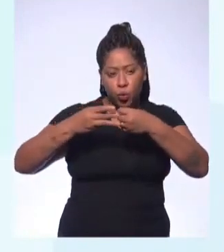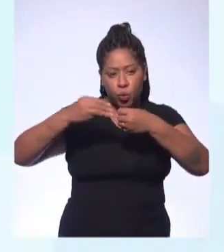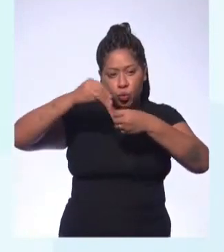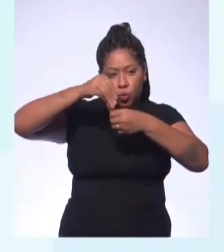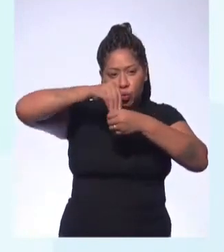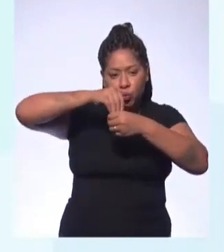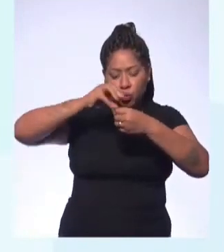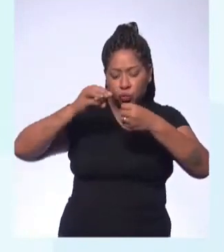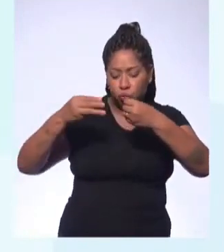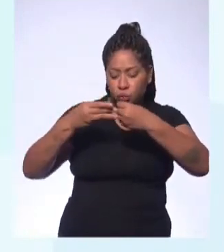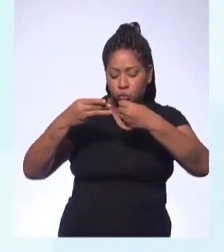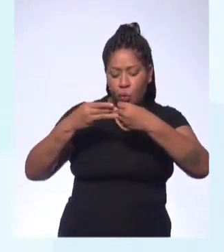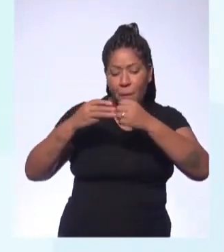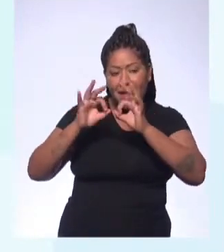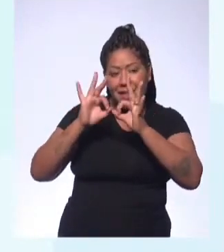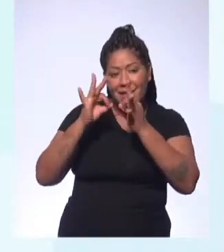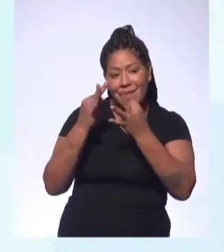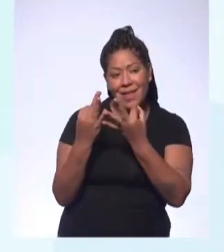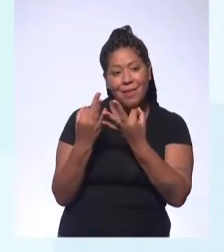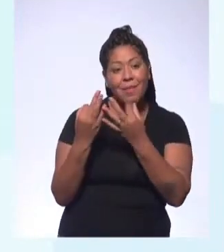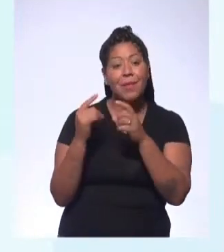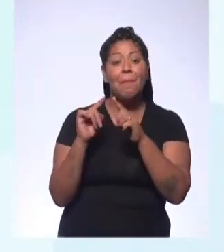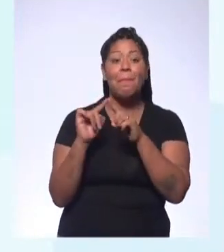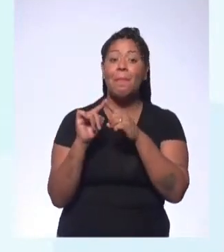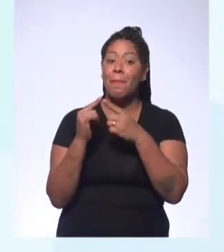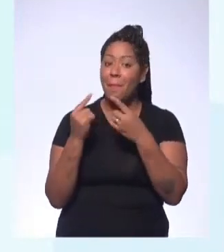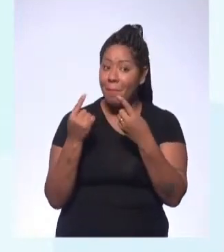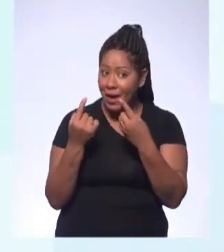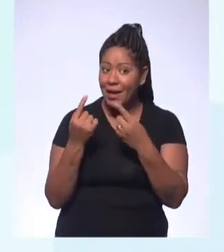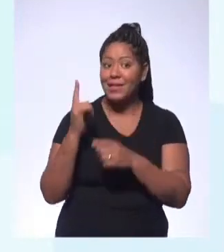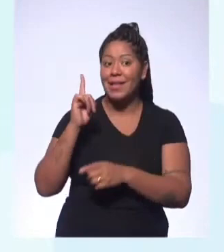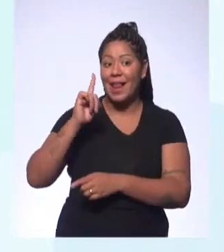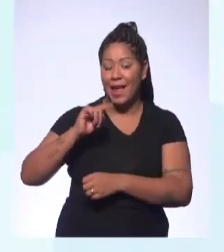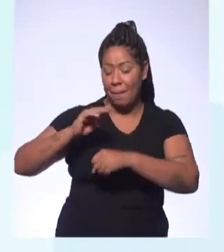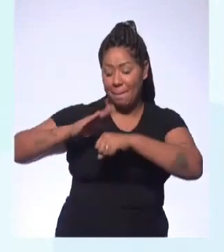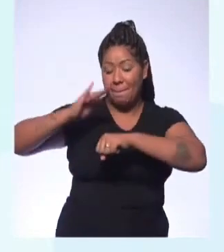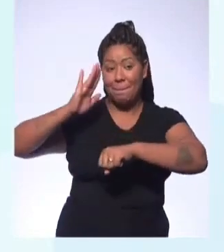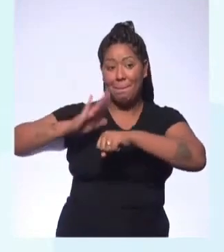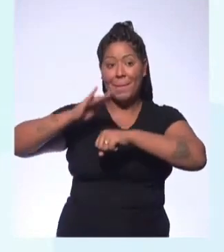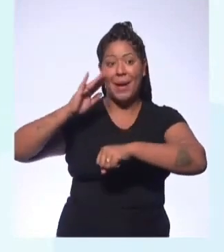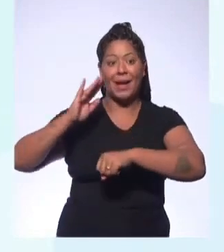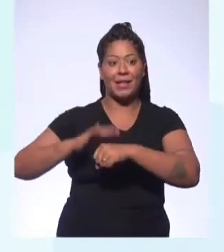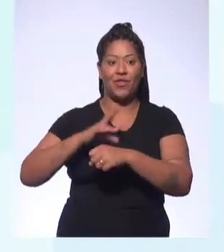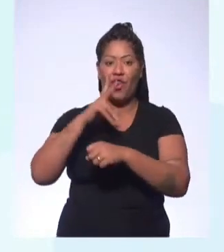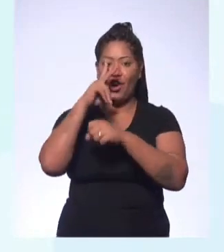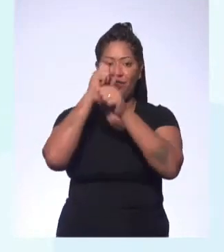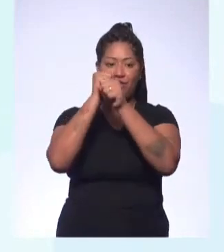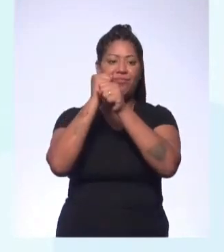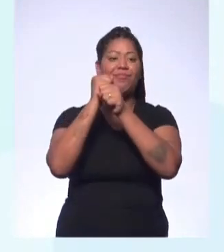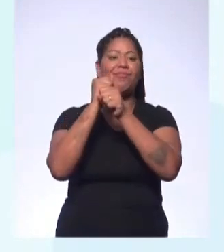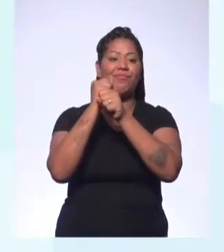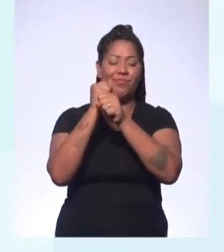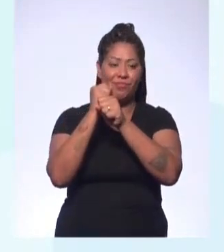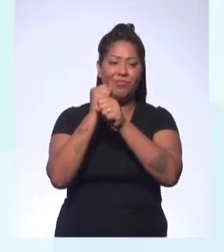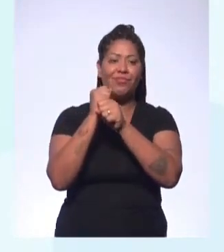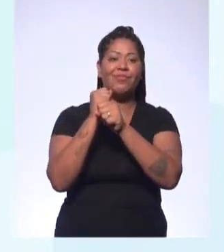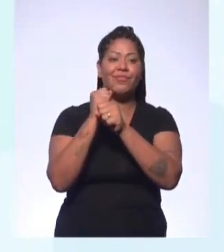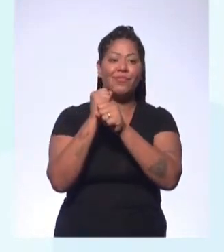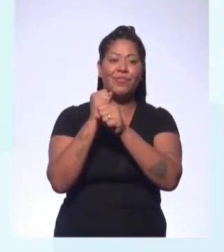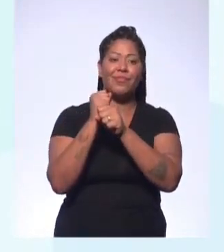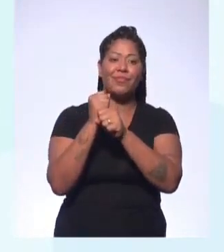mais simples, que ela vai ser aí até centenas de vezes maior do que um vírus, mas vai ser centenas de vezes menor do que uma